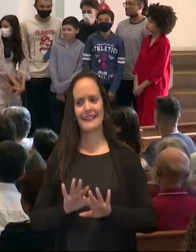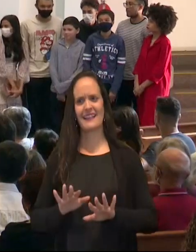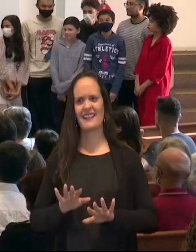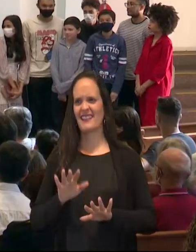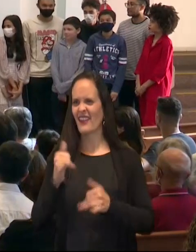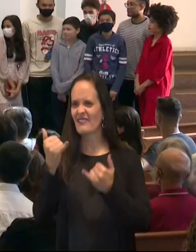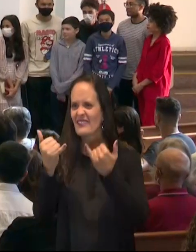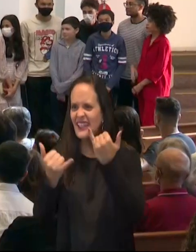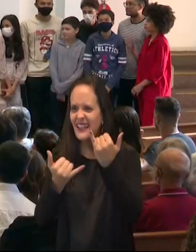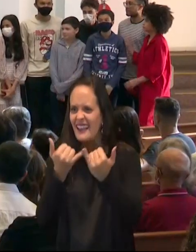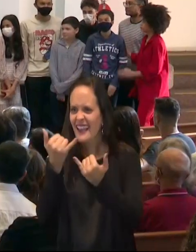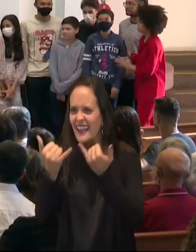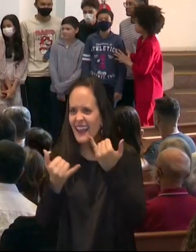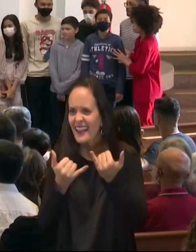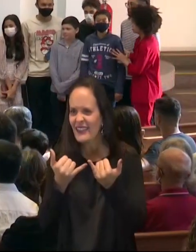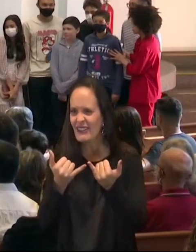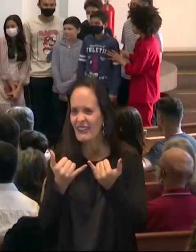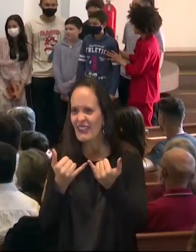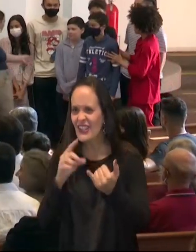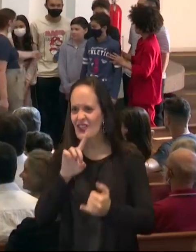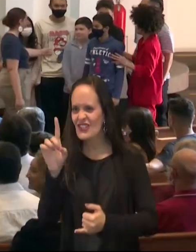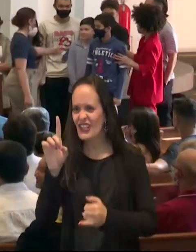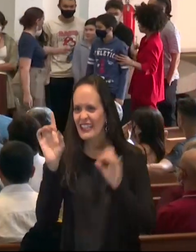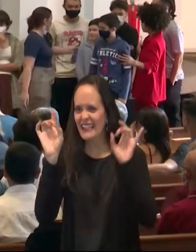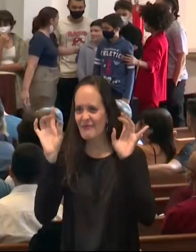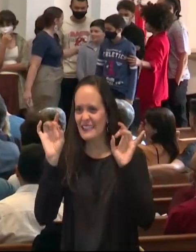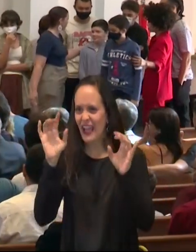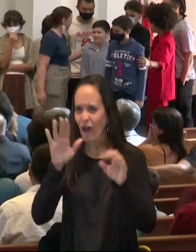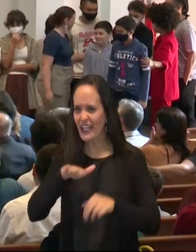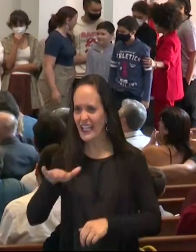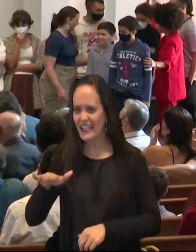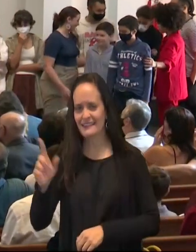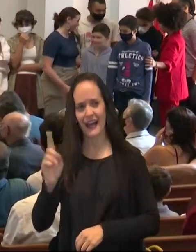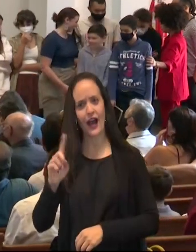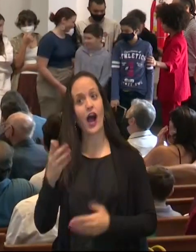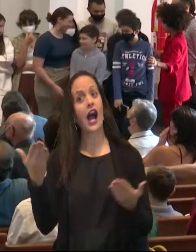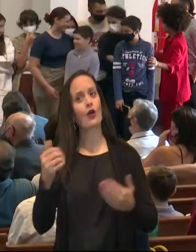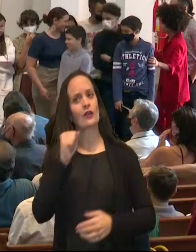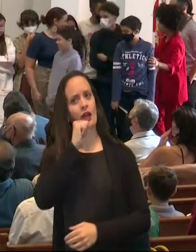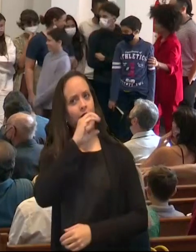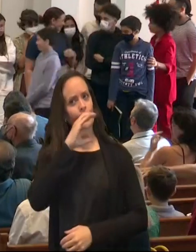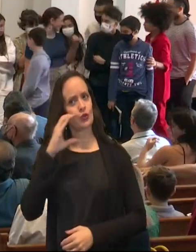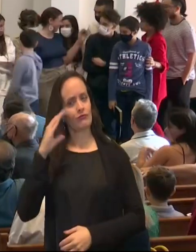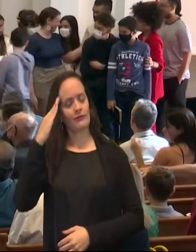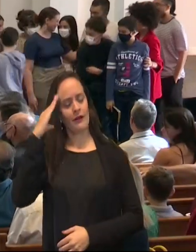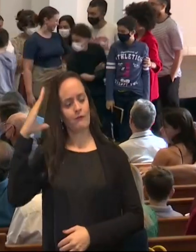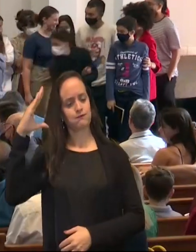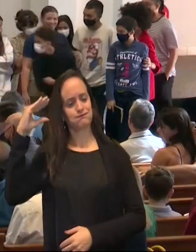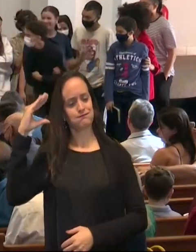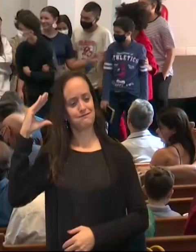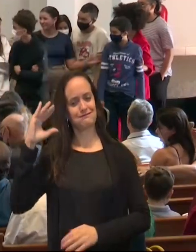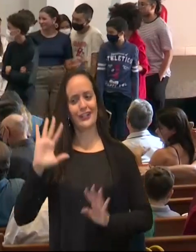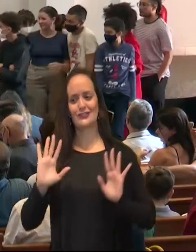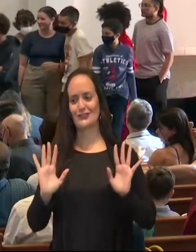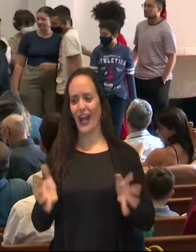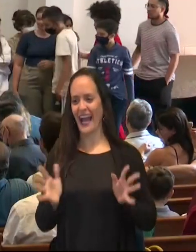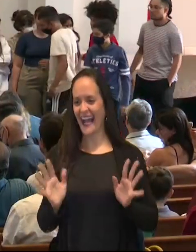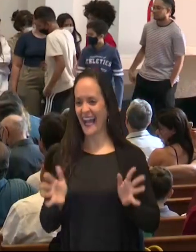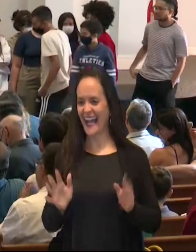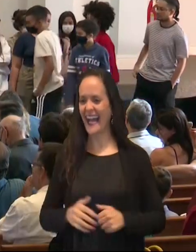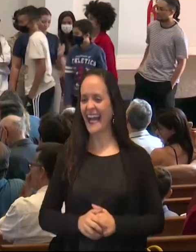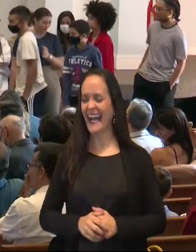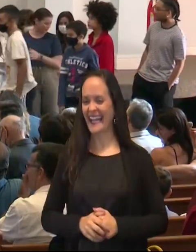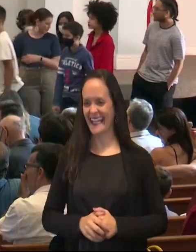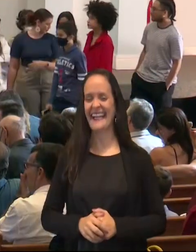dia das crianças, graças a Deus. Agora são adolescentes maduros, né, já sabem o que